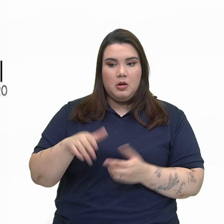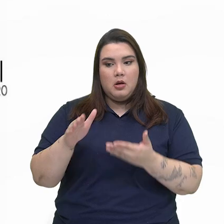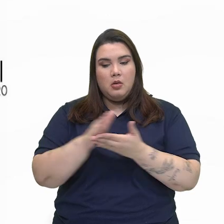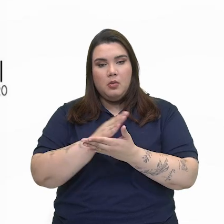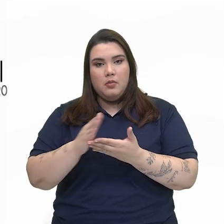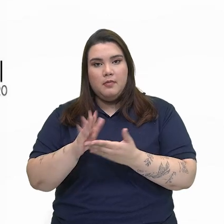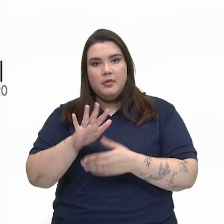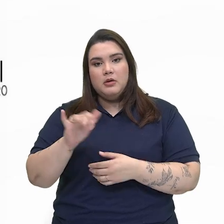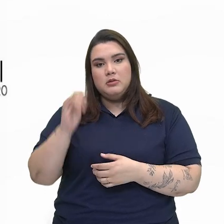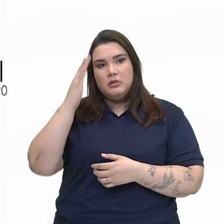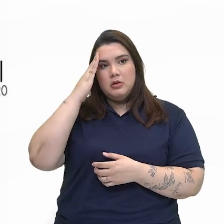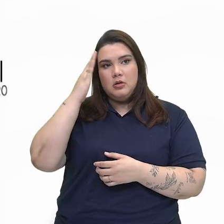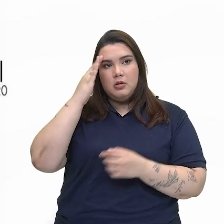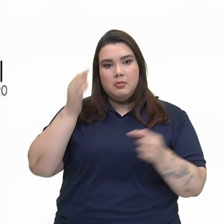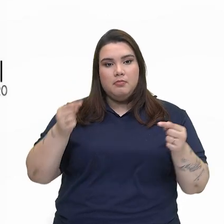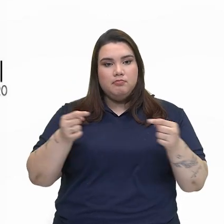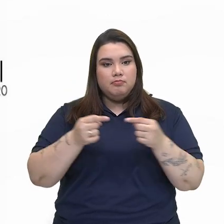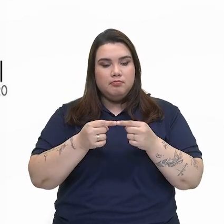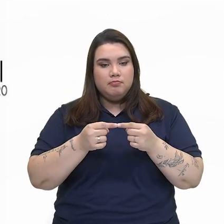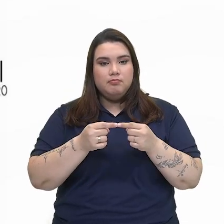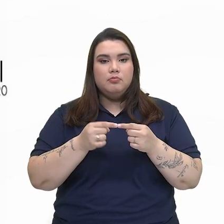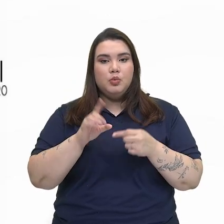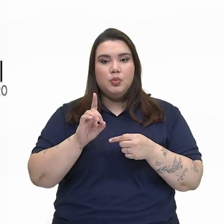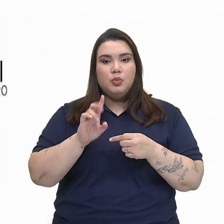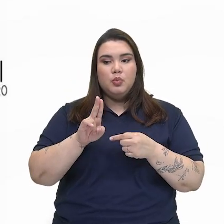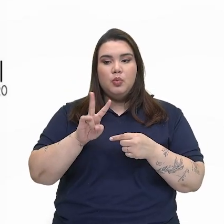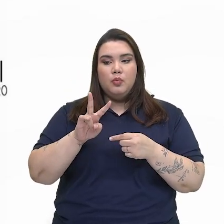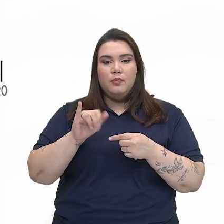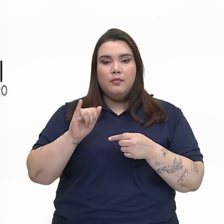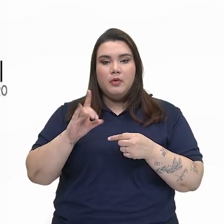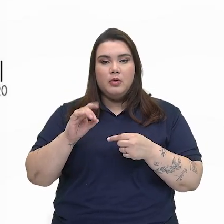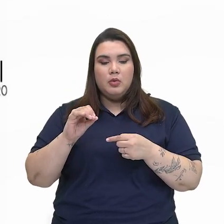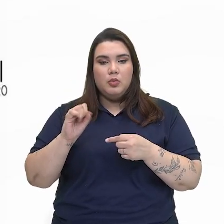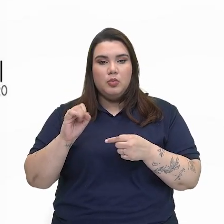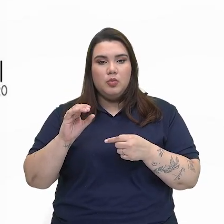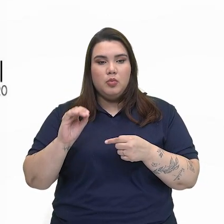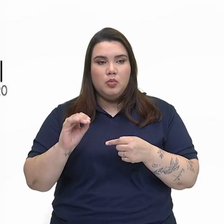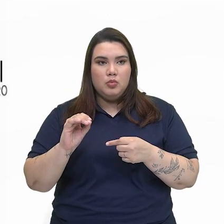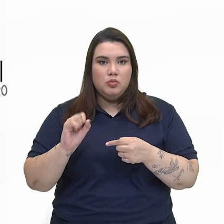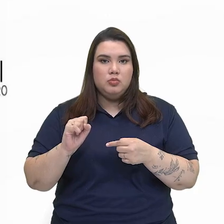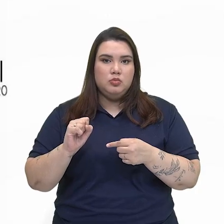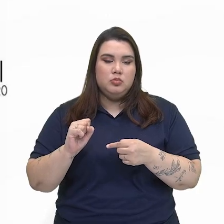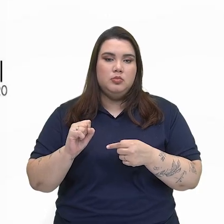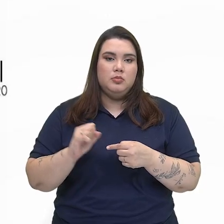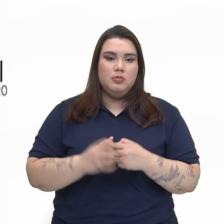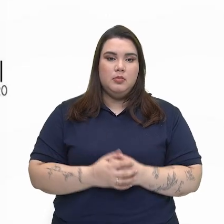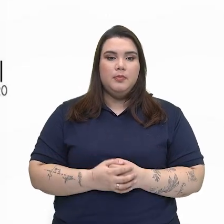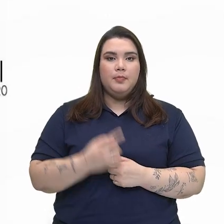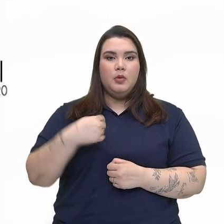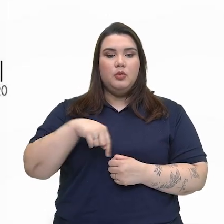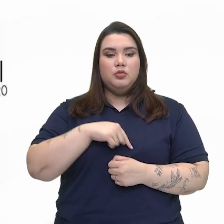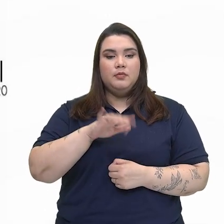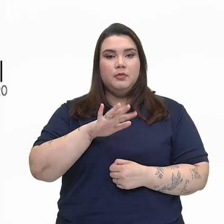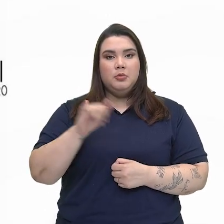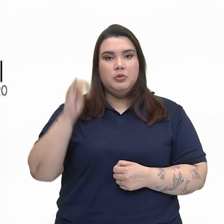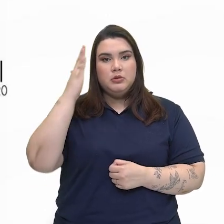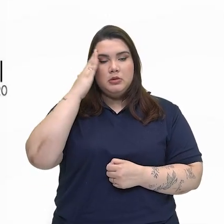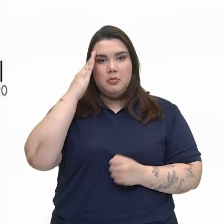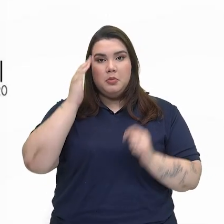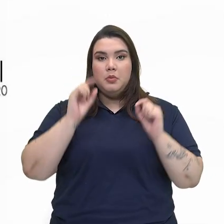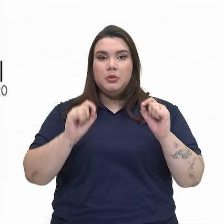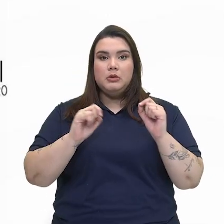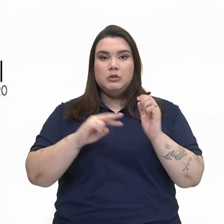gente vai dizer que são algarismos duvidosos. E aí vamos saber já o que isso